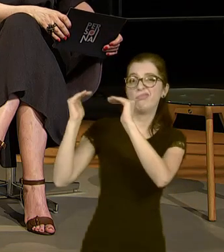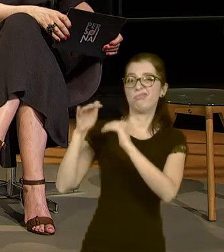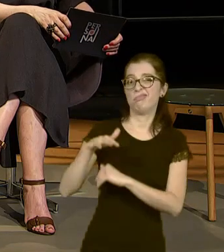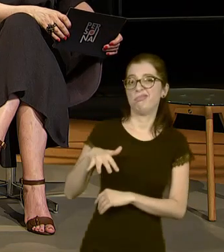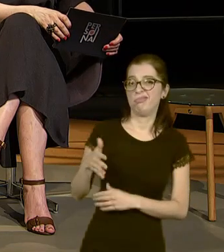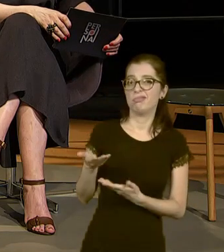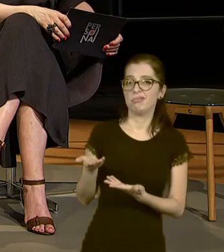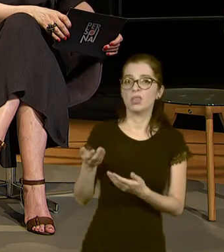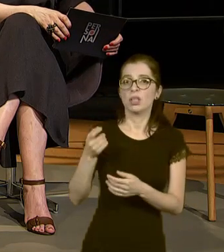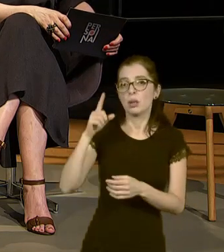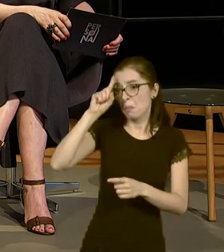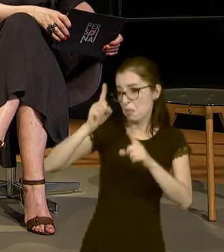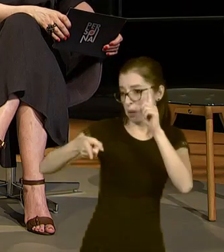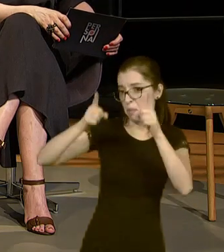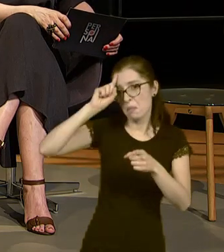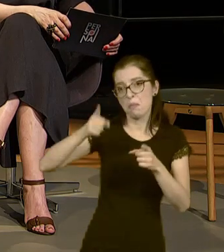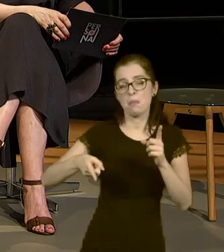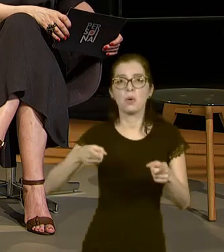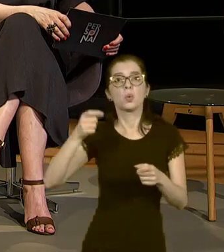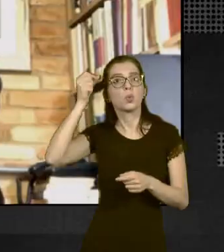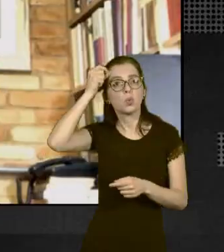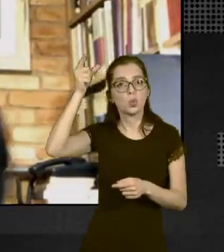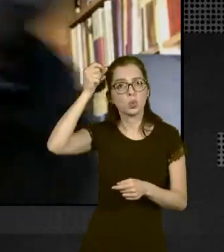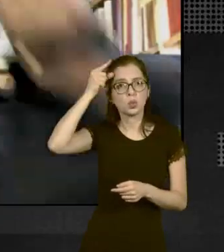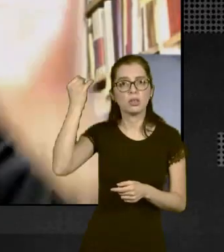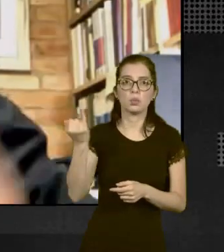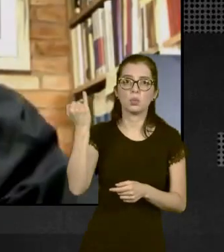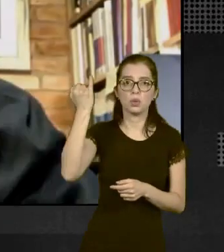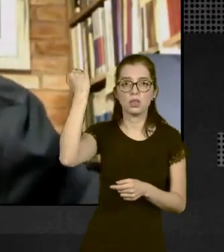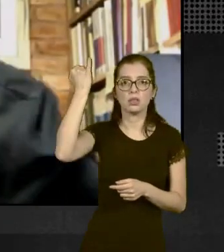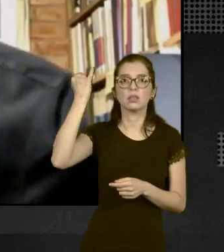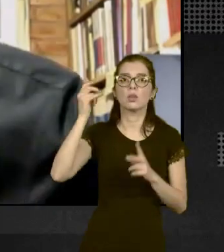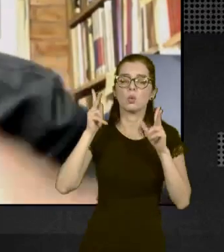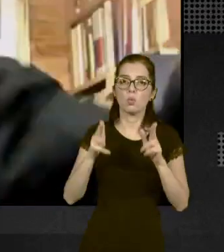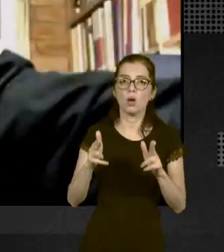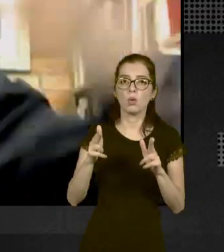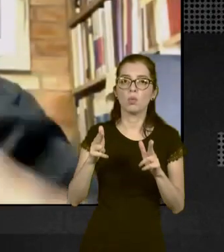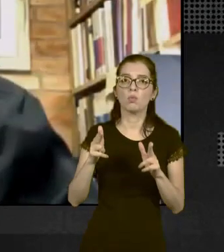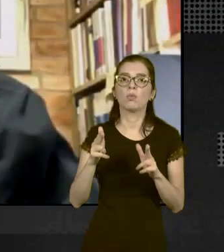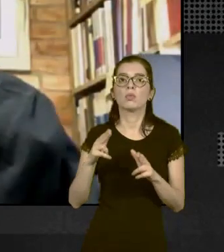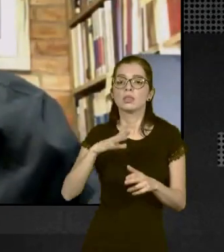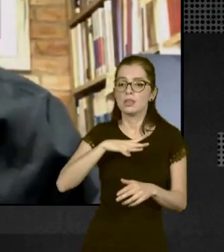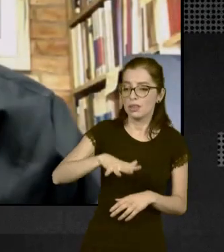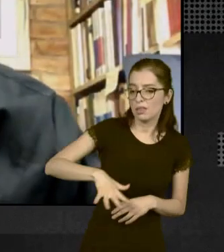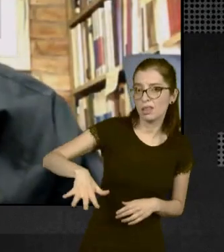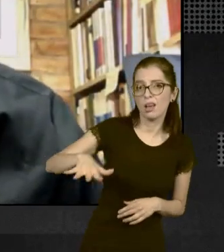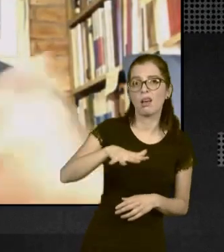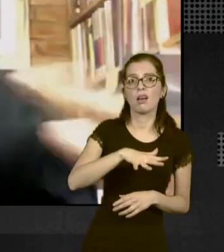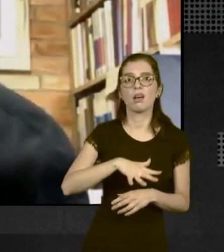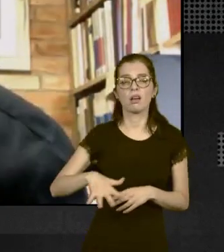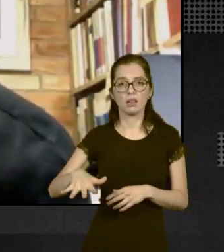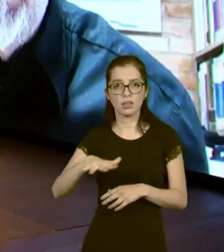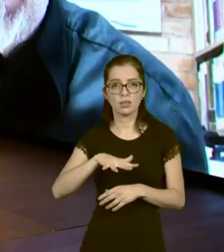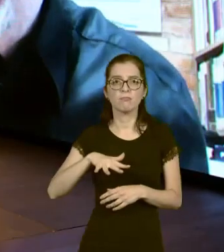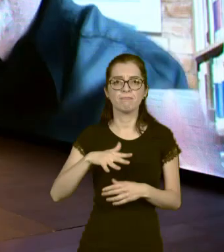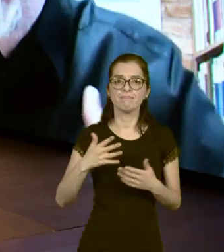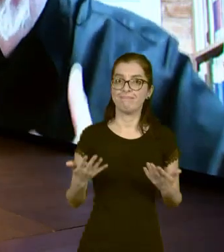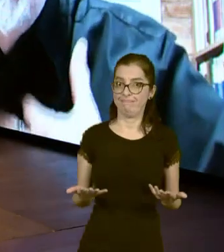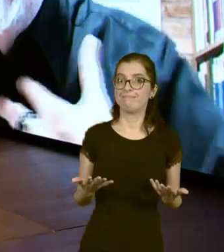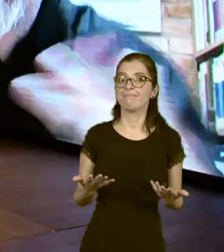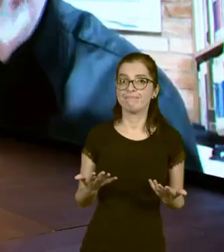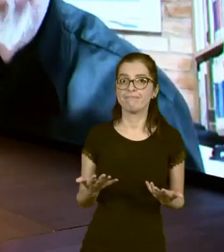que a cultura era importante, ele queria fazer uma cidade do mundo, morava numa casa linda lá. E aí saiu aquele cara,